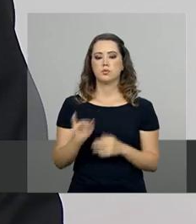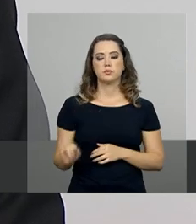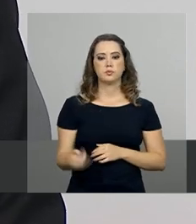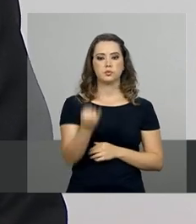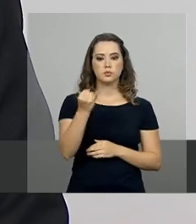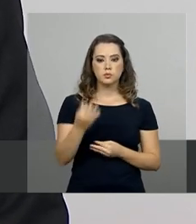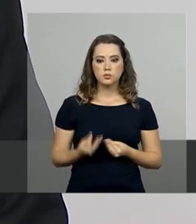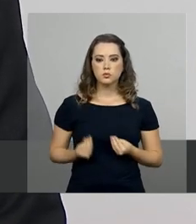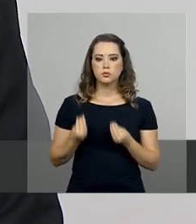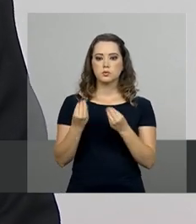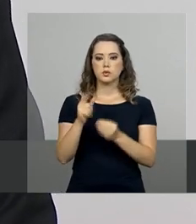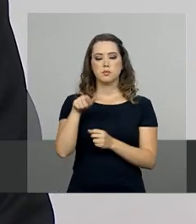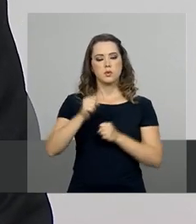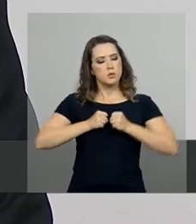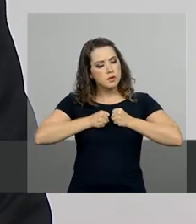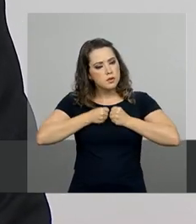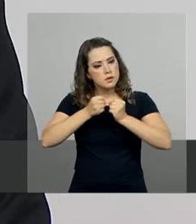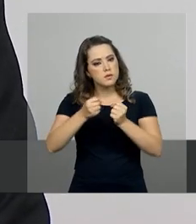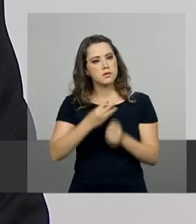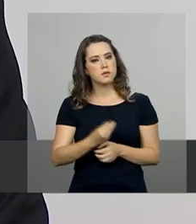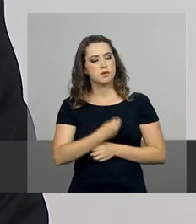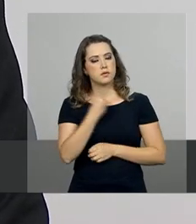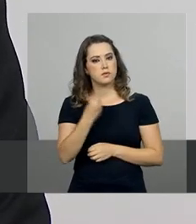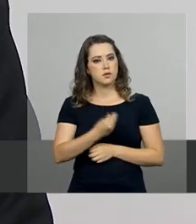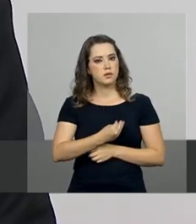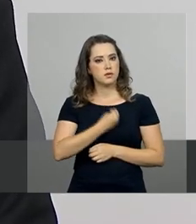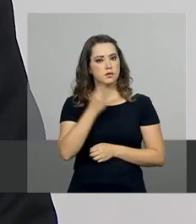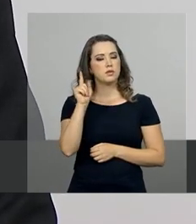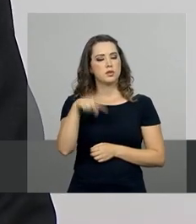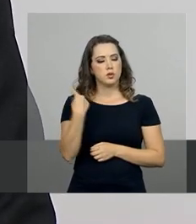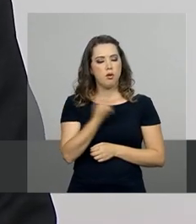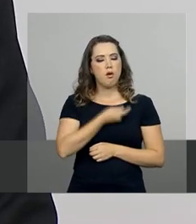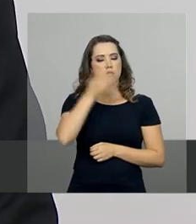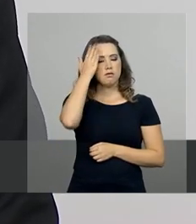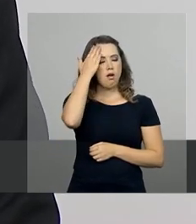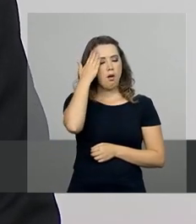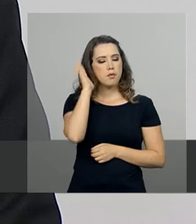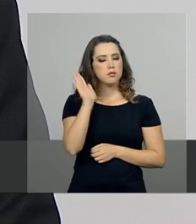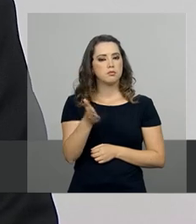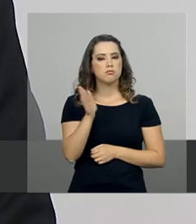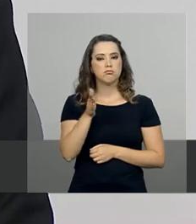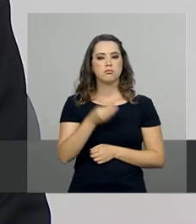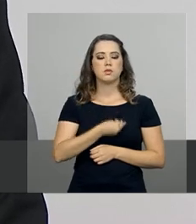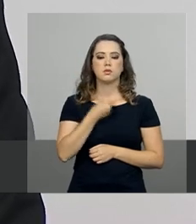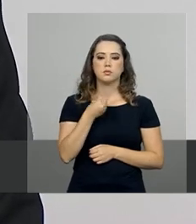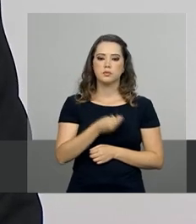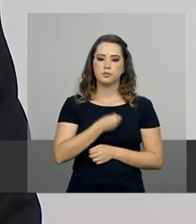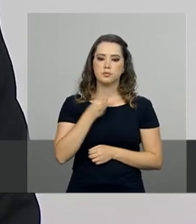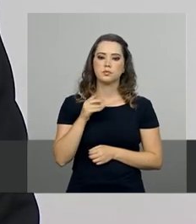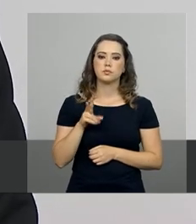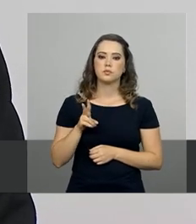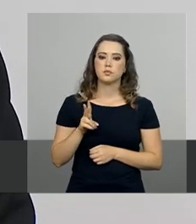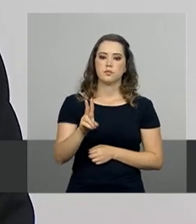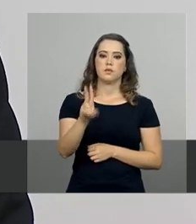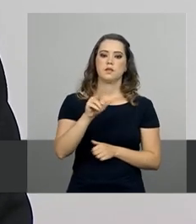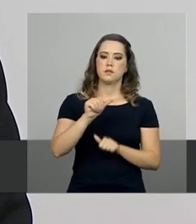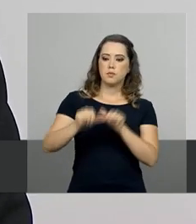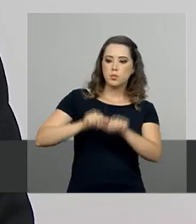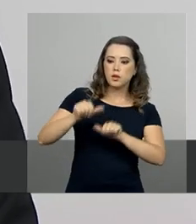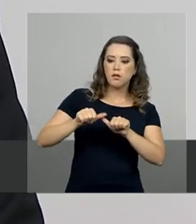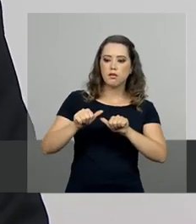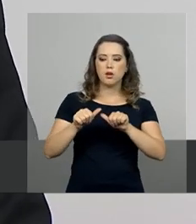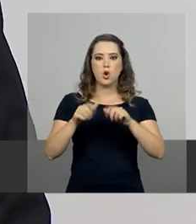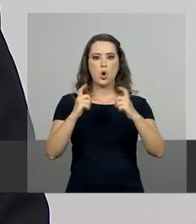se dedicam a essa vida é uma vida que todos nós sabemos que será uma vida que será de mudanças